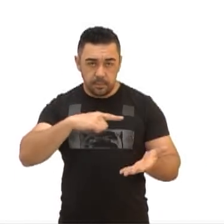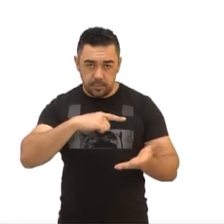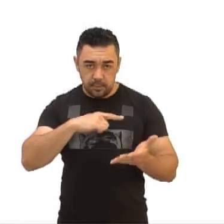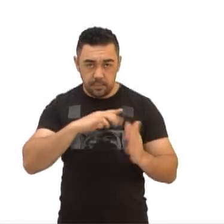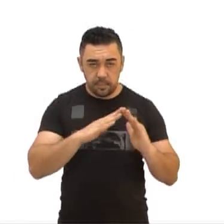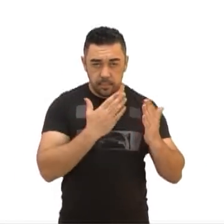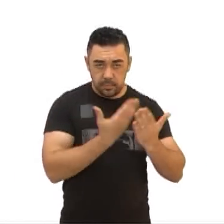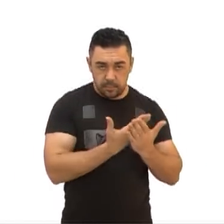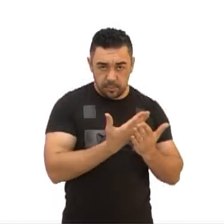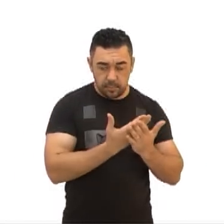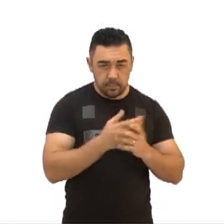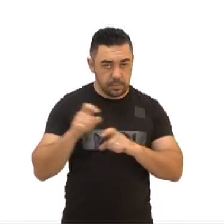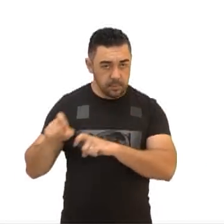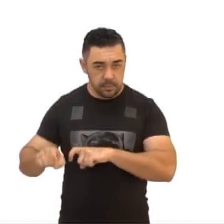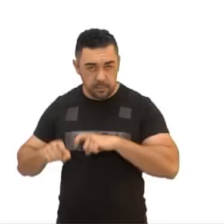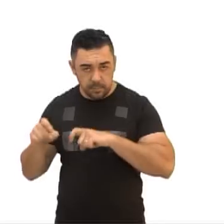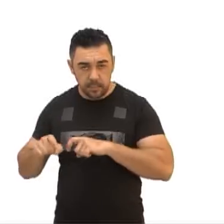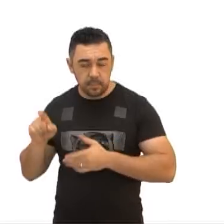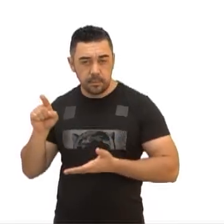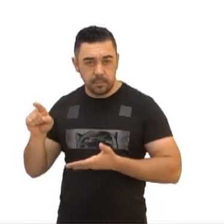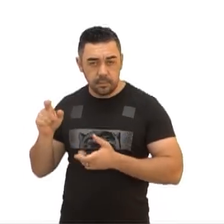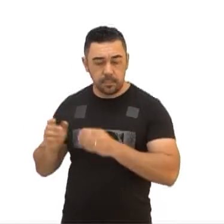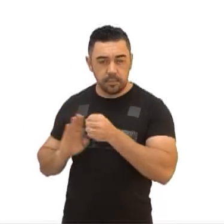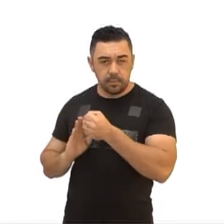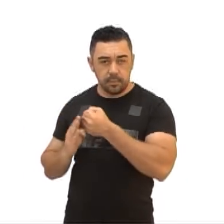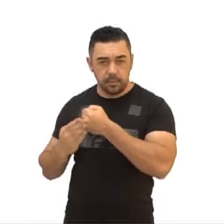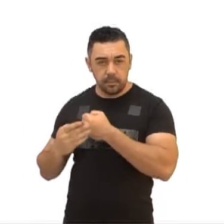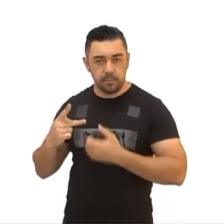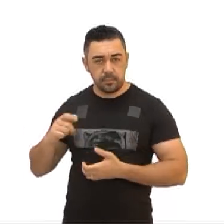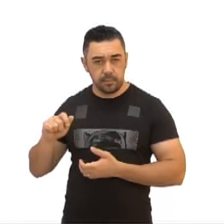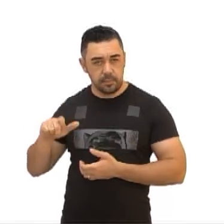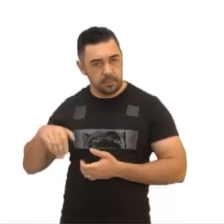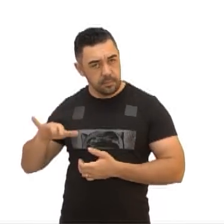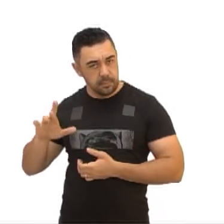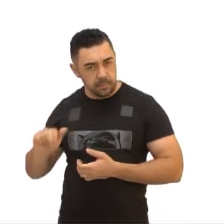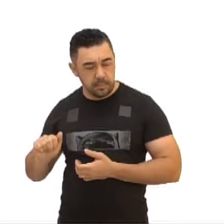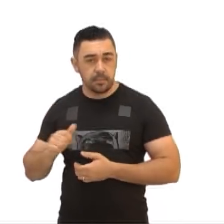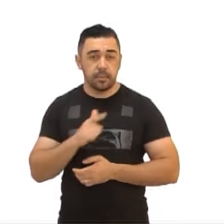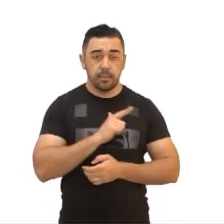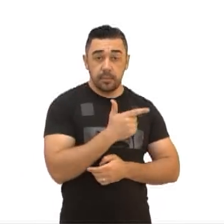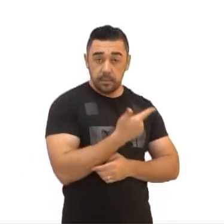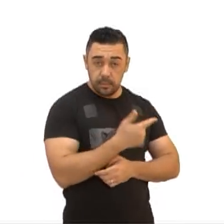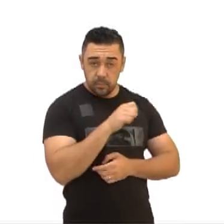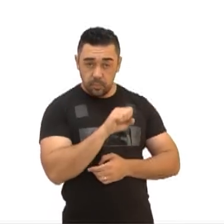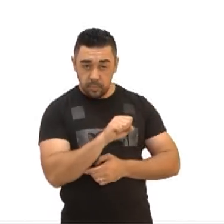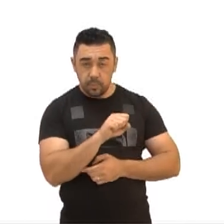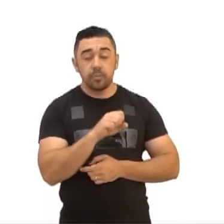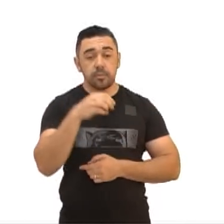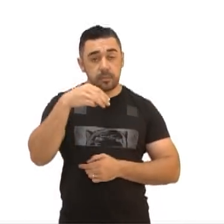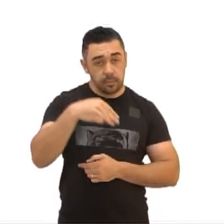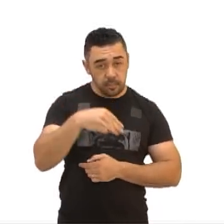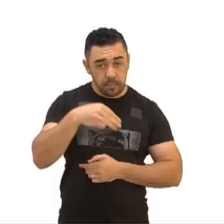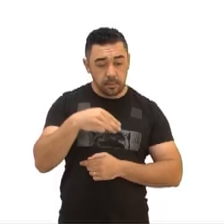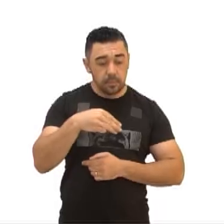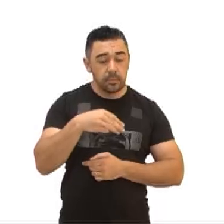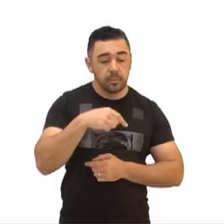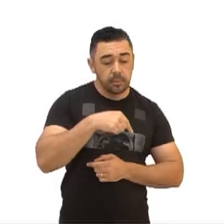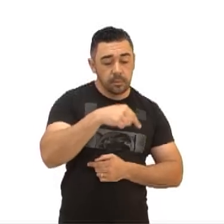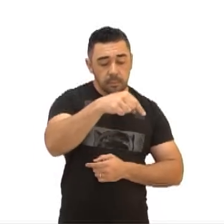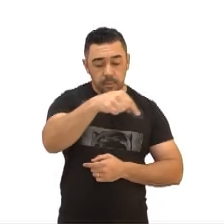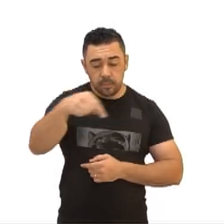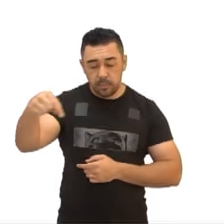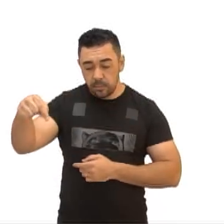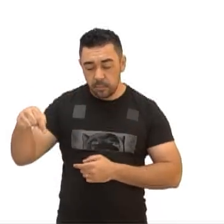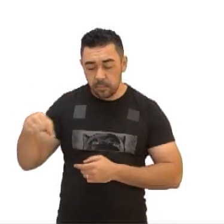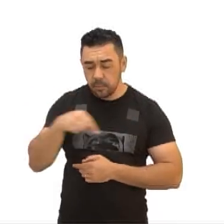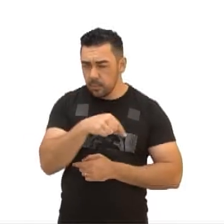Colégio Estadual do Campo de Vila Palmira possui 28 metros de perímetro. Ao considerar este valor, encontre